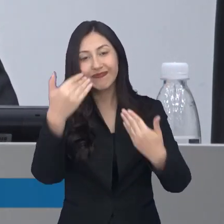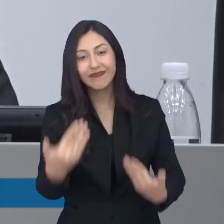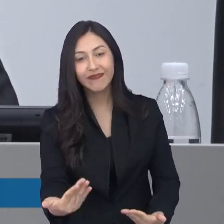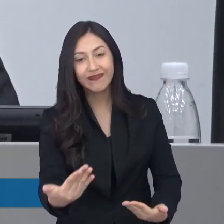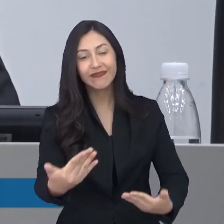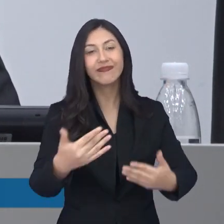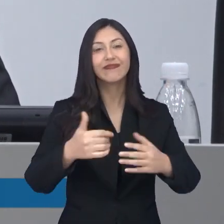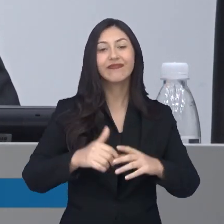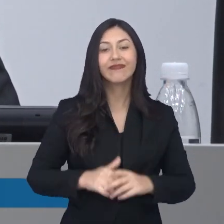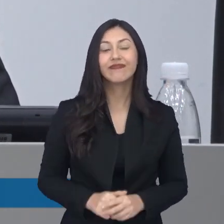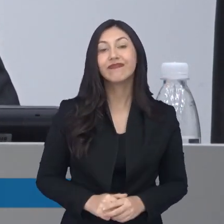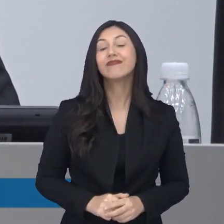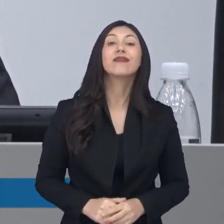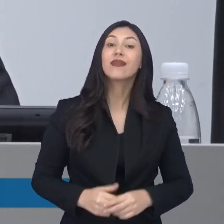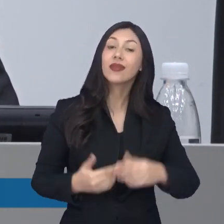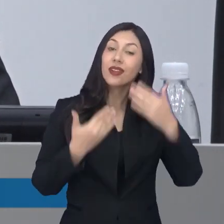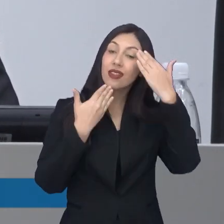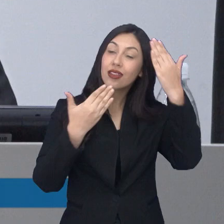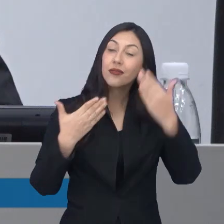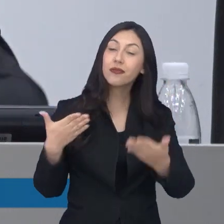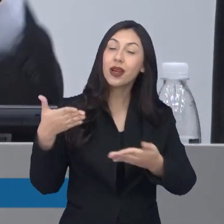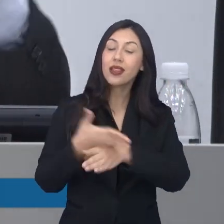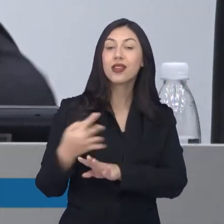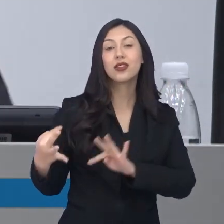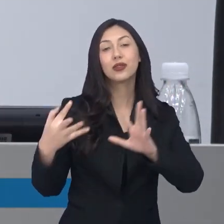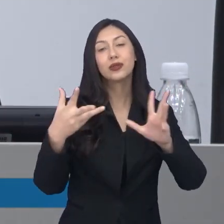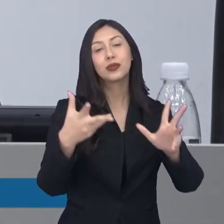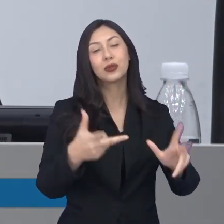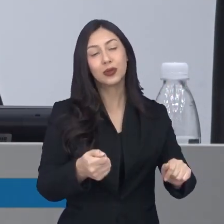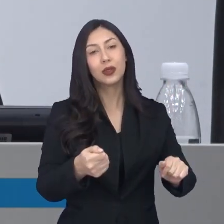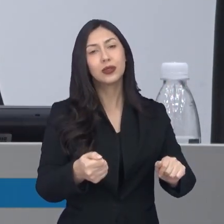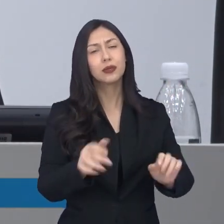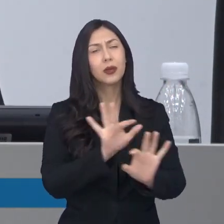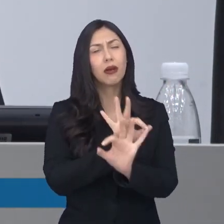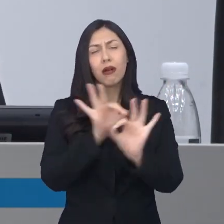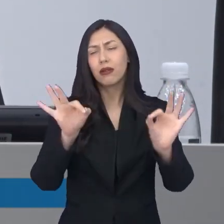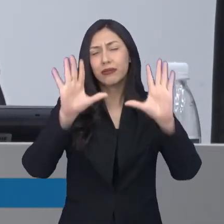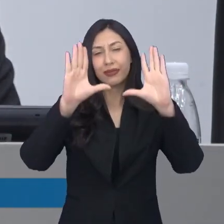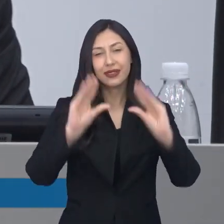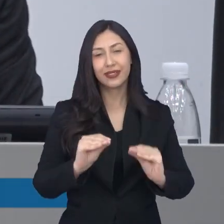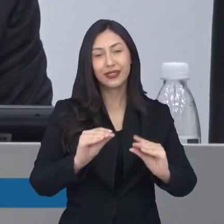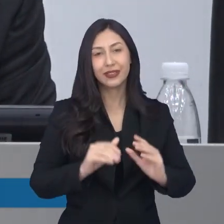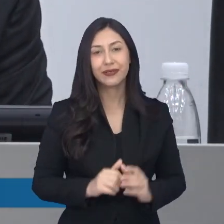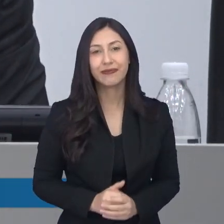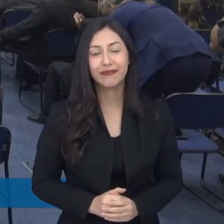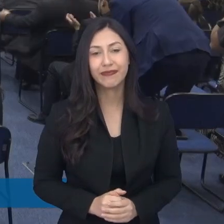solenidade. Agradecendo a participação de todos e tenham uma ótima noite.